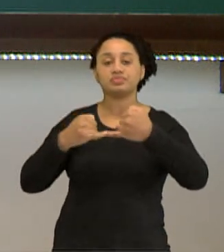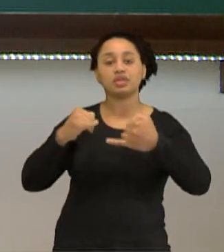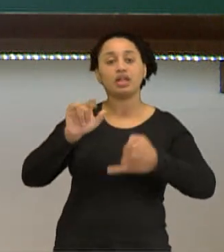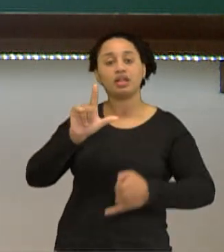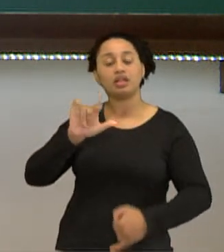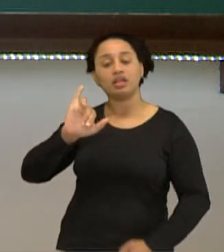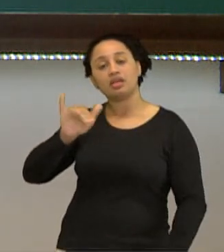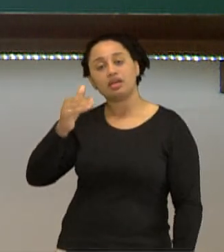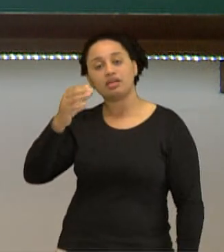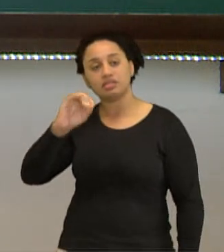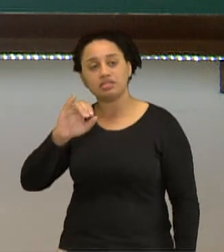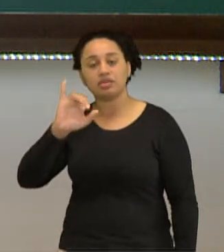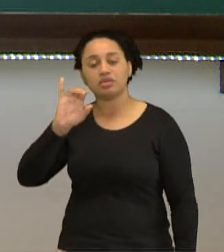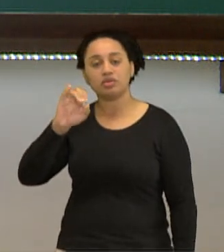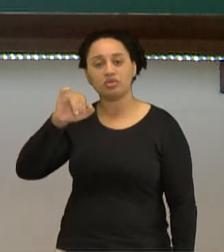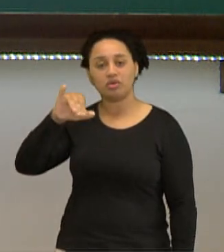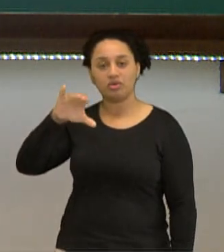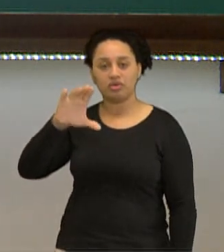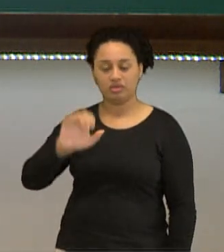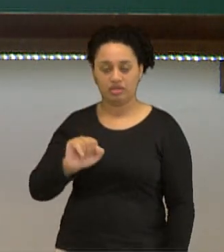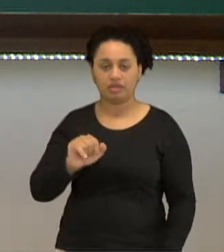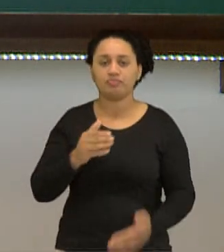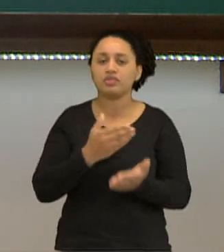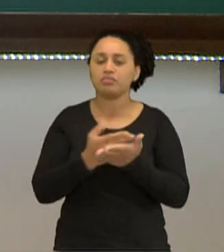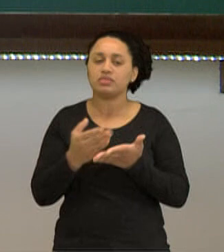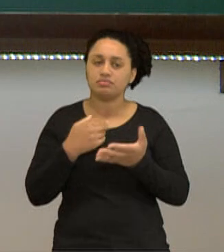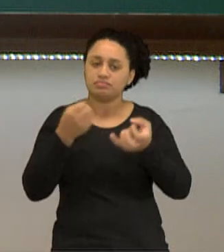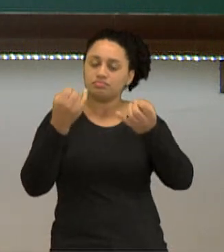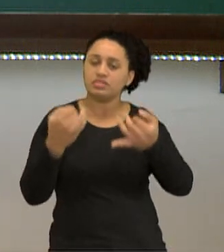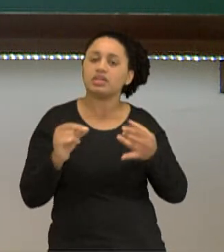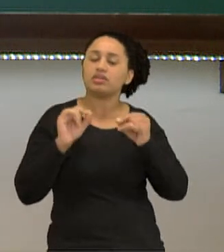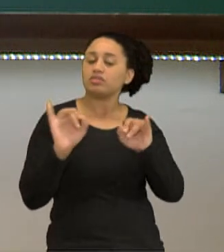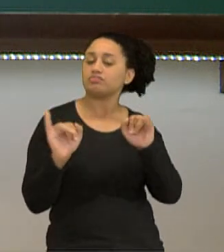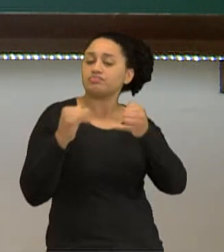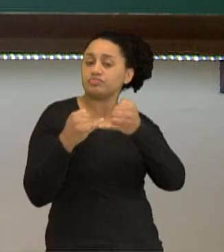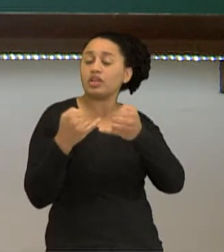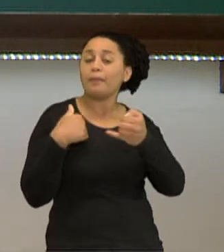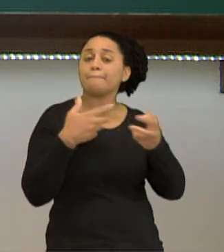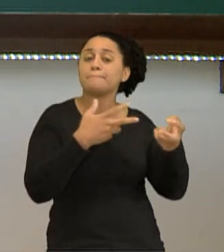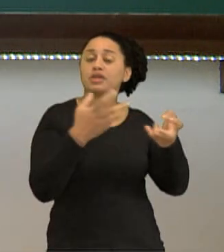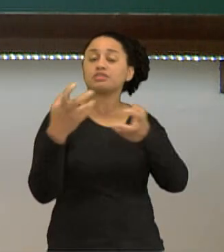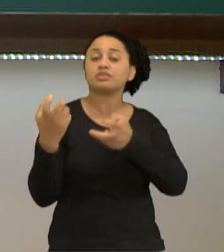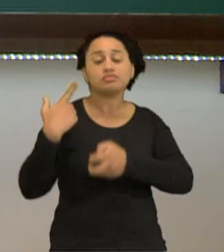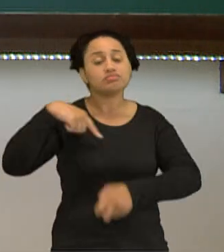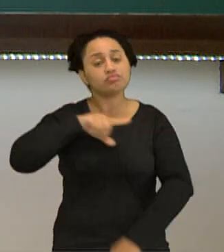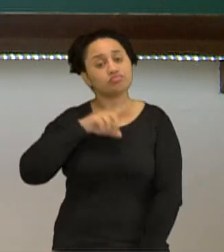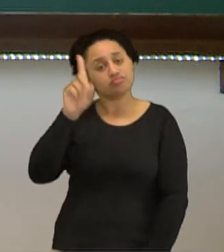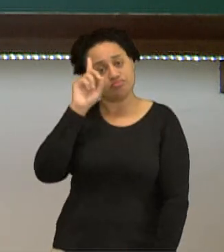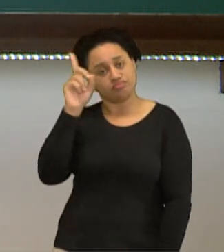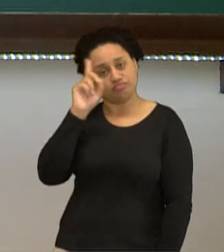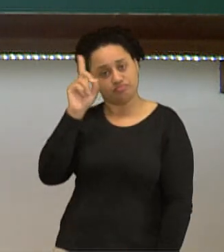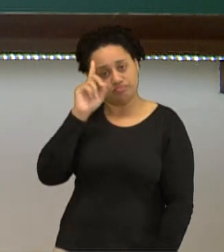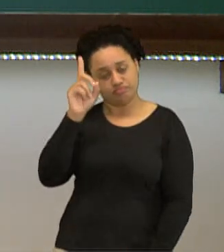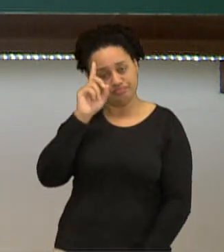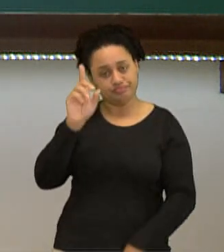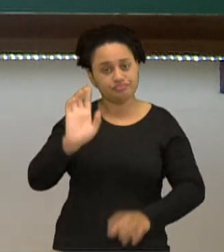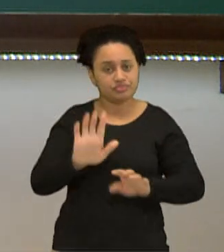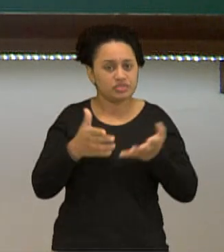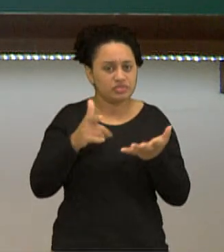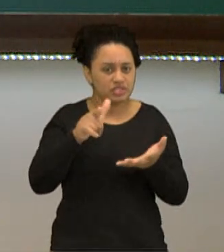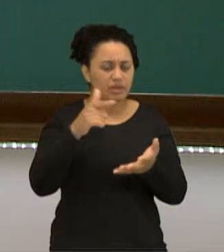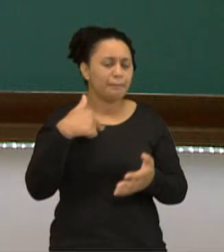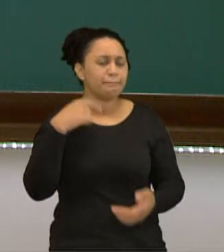iônicas. Começamos falando sobre ligações iônicas sob a perspectiva do nosso cotidiano. Por acaso vocês